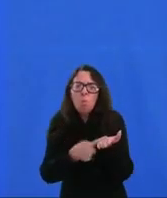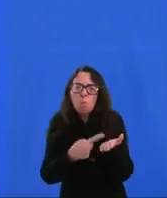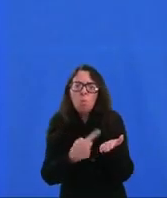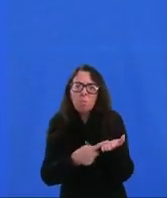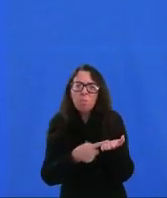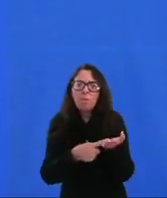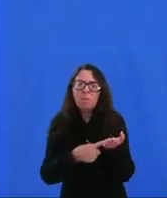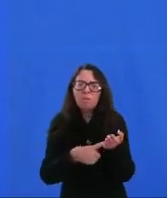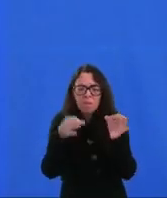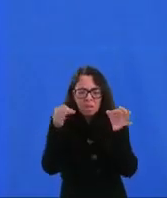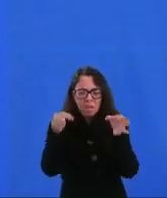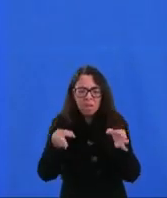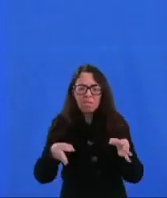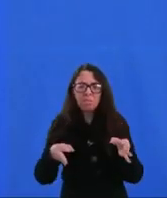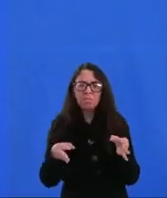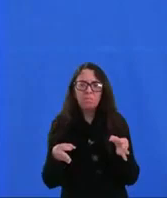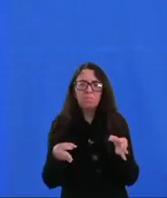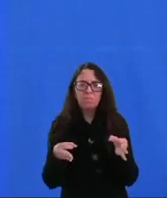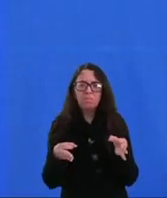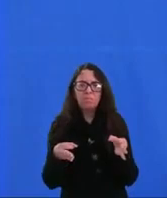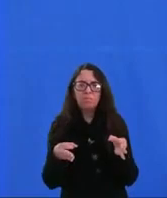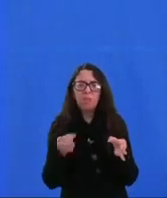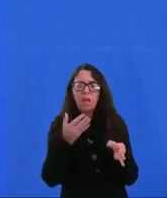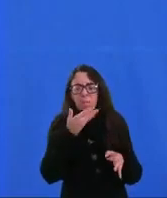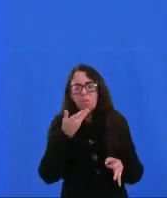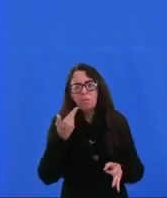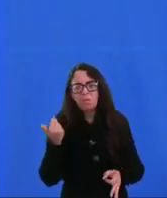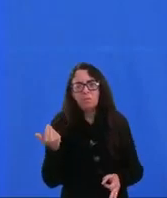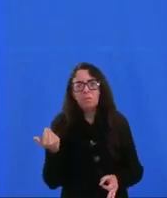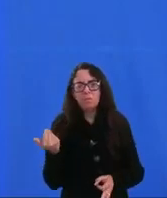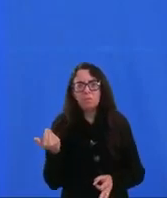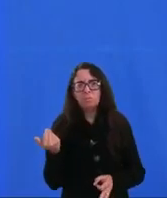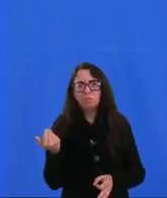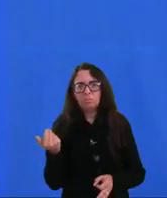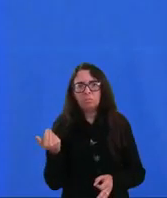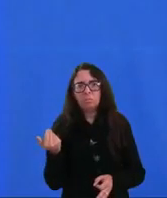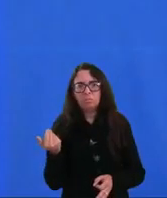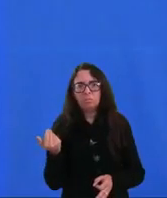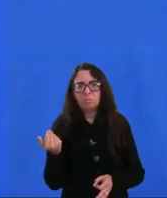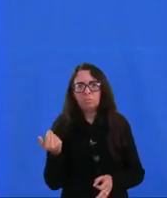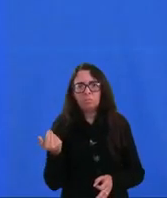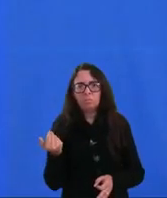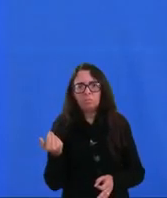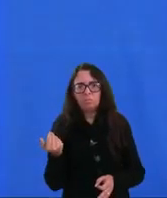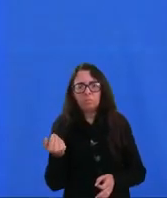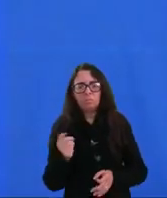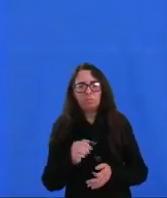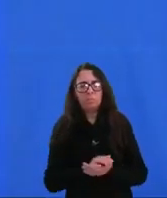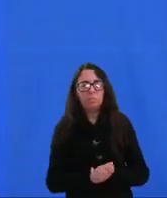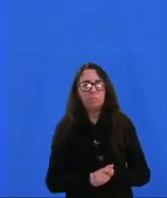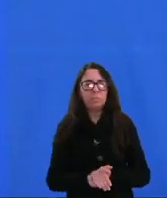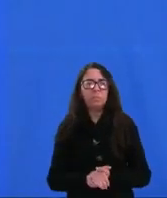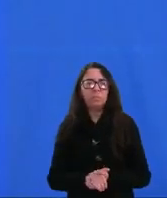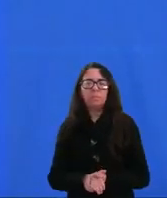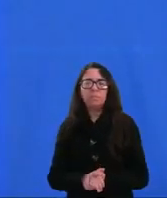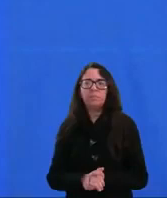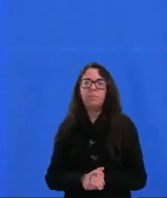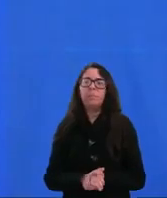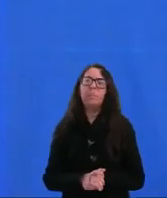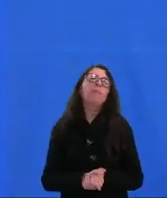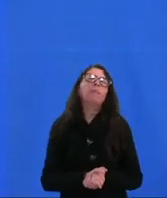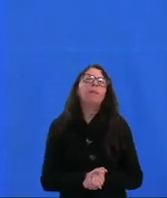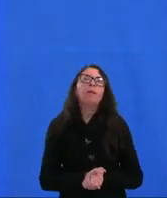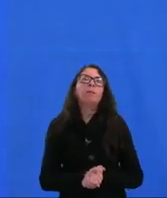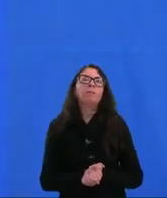próximo. Sofrermos por amor ao nosso próximo. Afirmação de número 3. Desde que